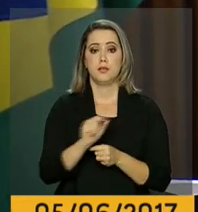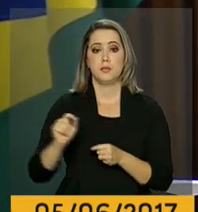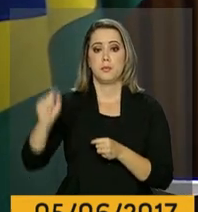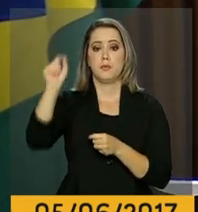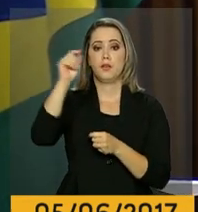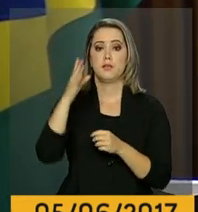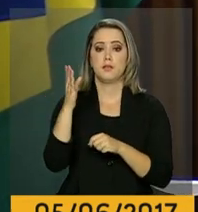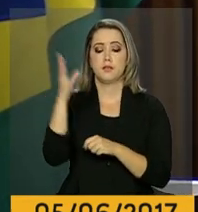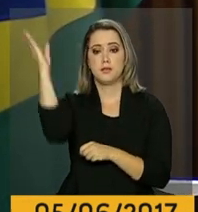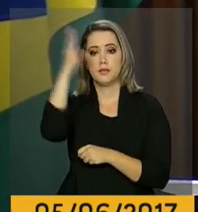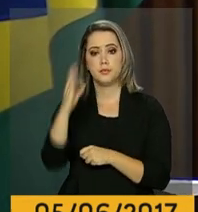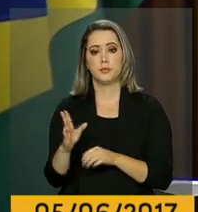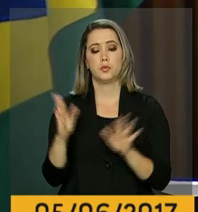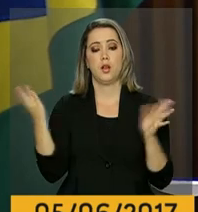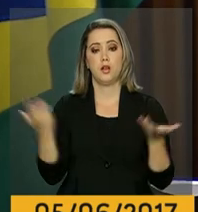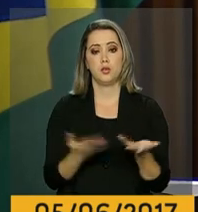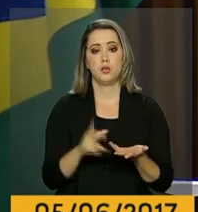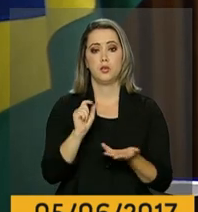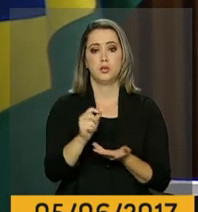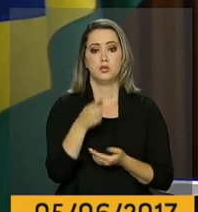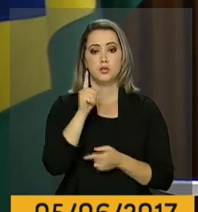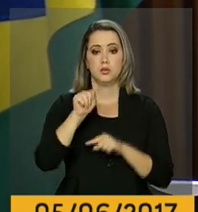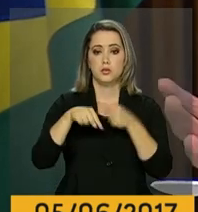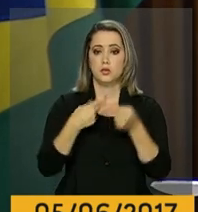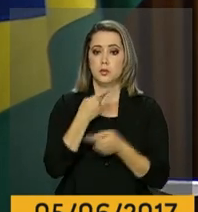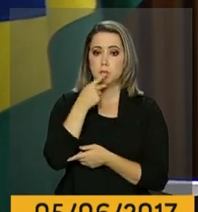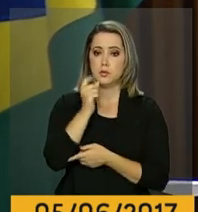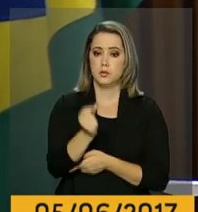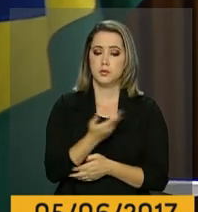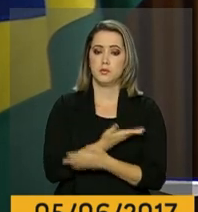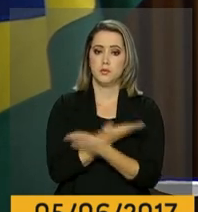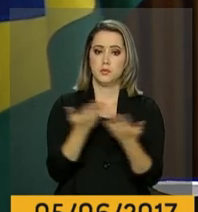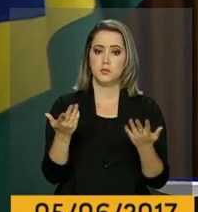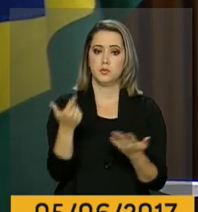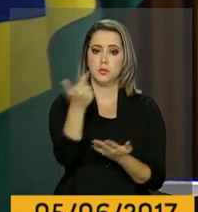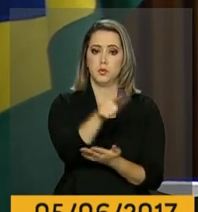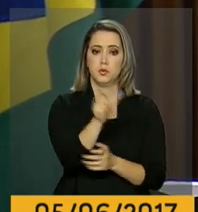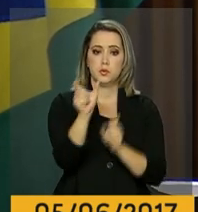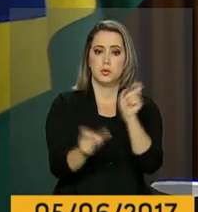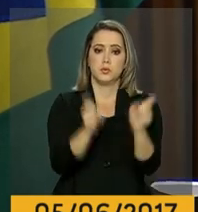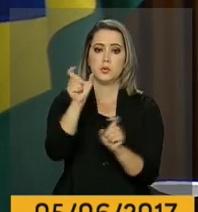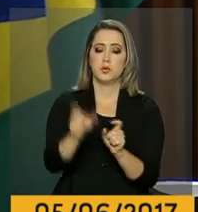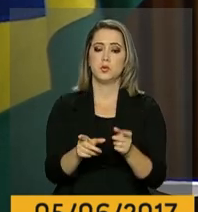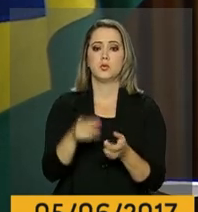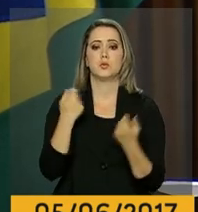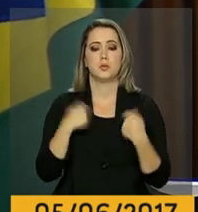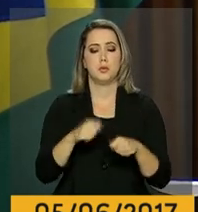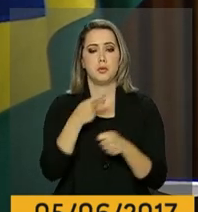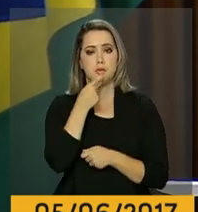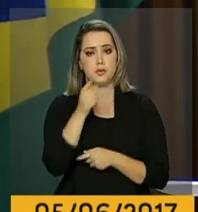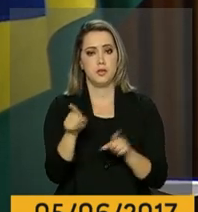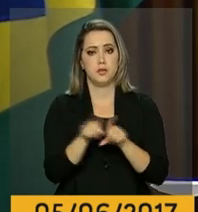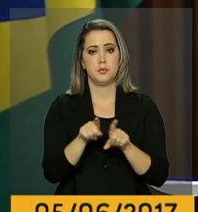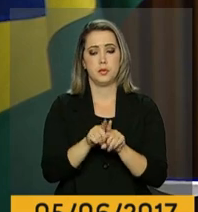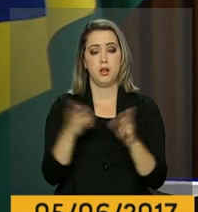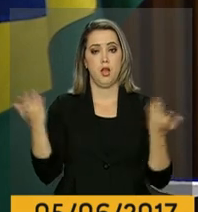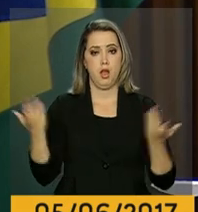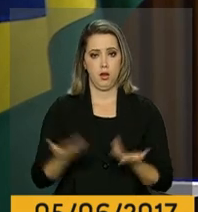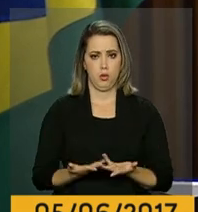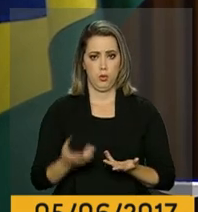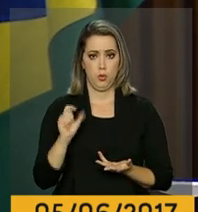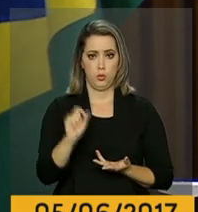eh neste momento eu vou passar depois a palavra a outros que dela farão uso Mas neste momento está mais